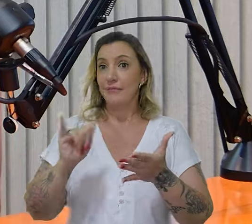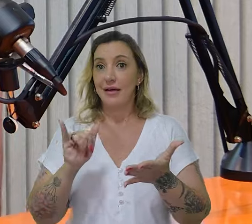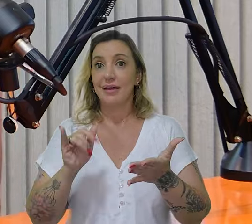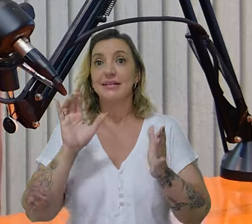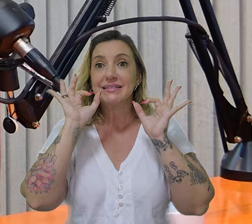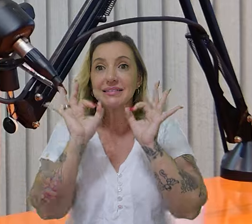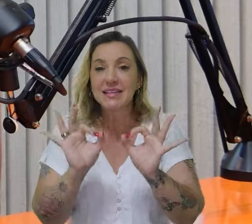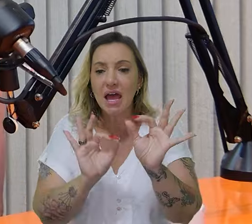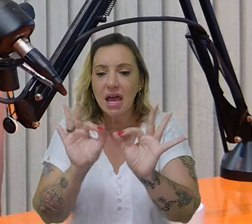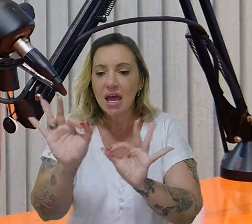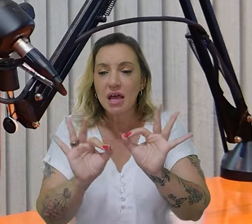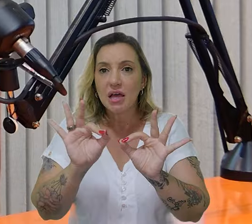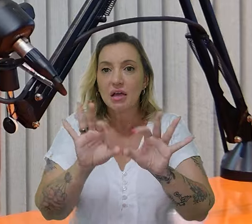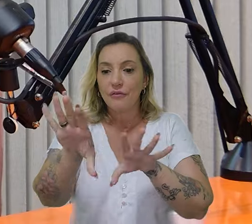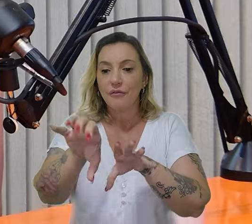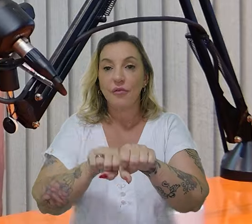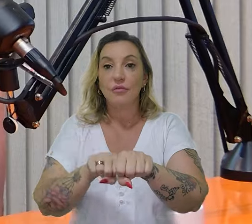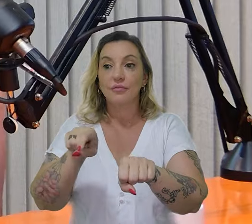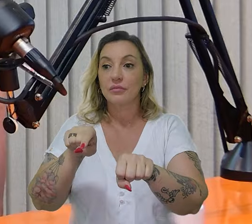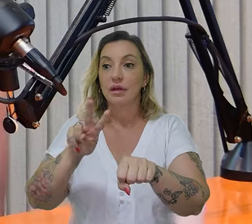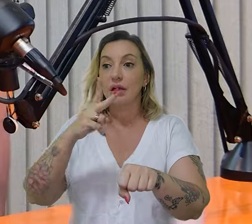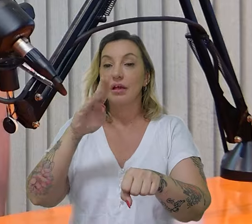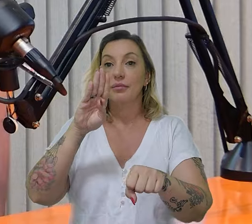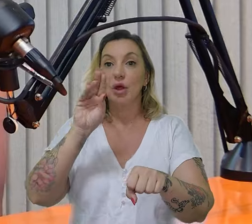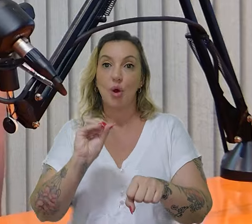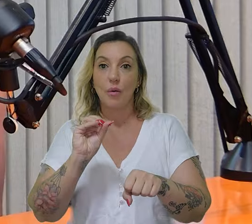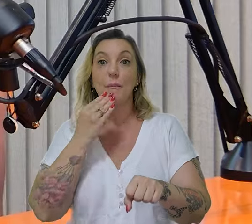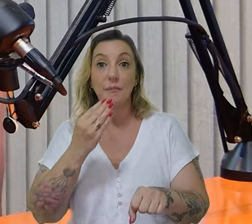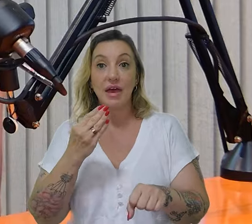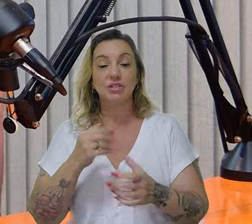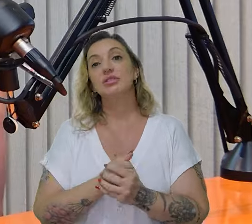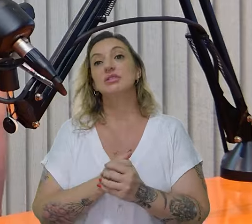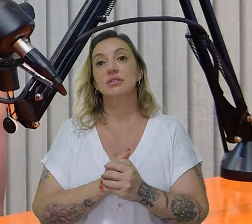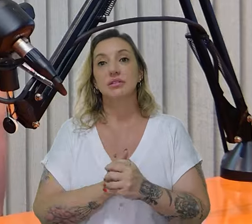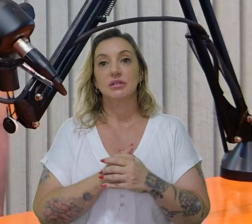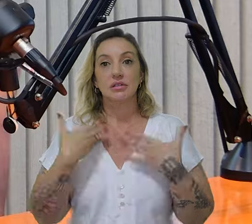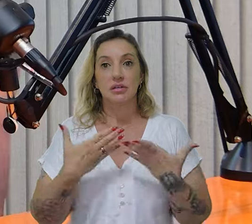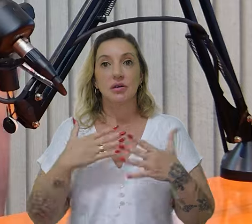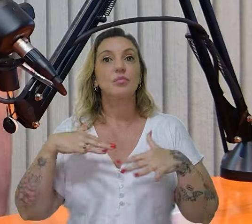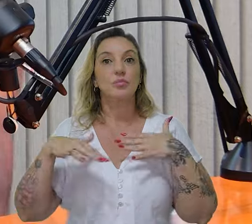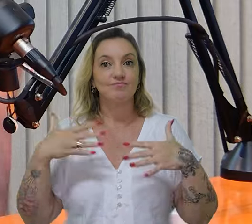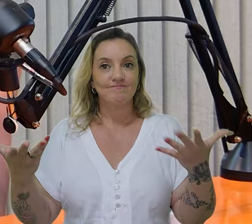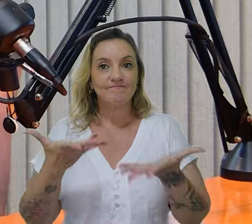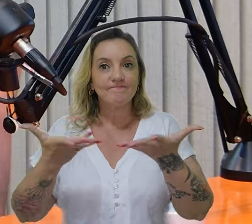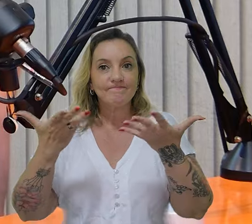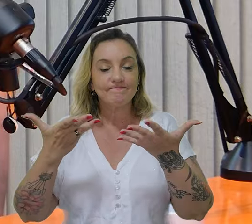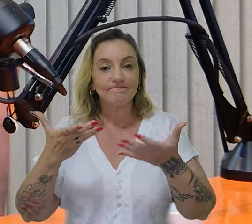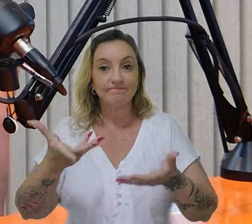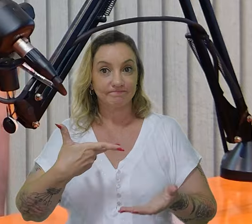tá exatamente com a formação que a HBO tá pedindo para ele ter então isso dá uma movimentação isso dá uma